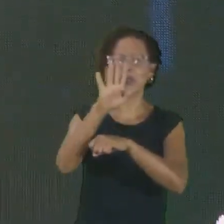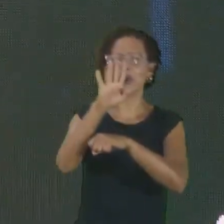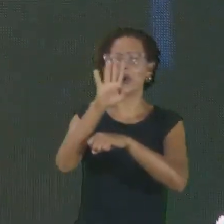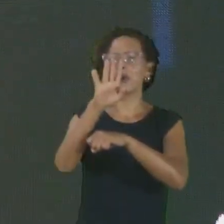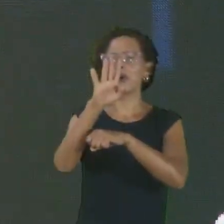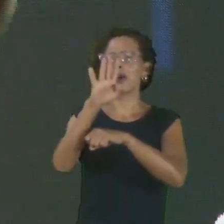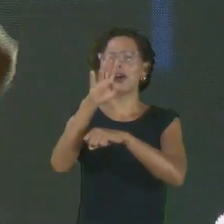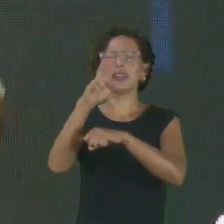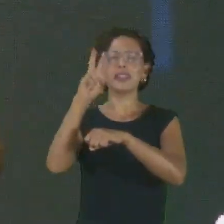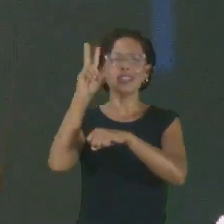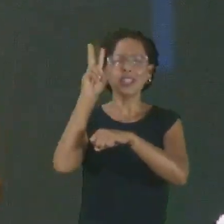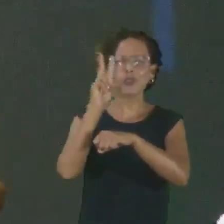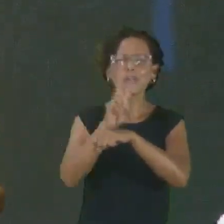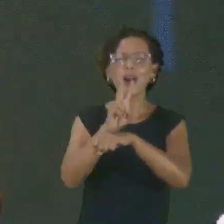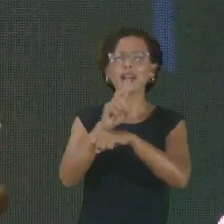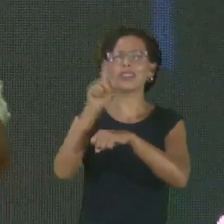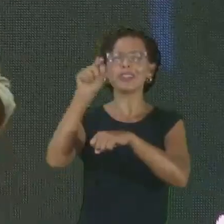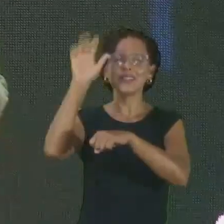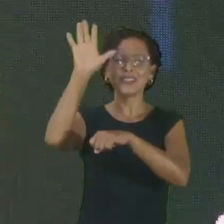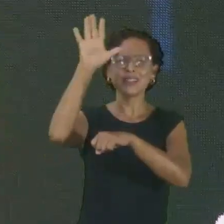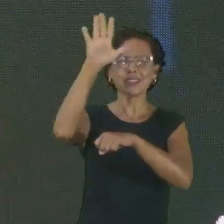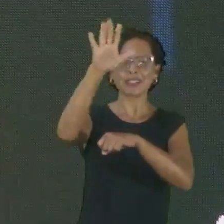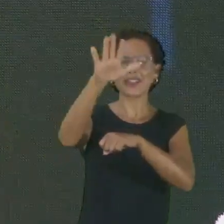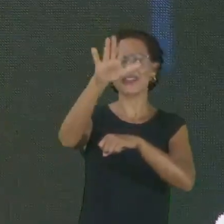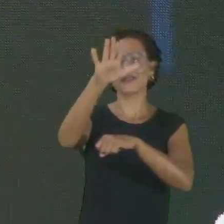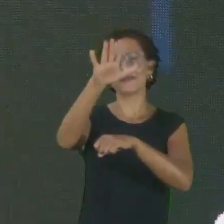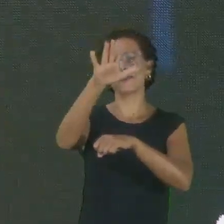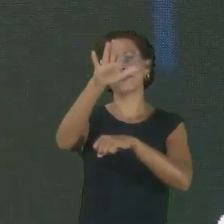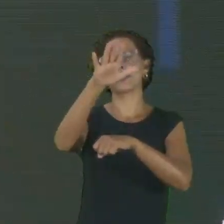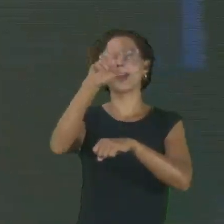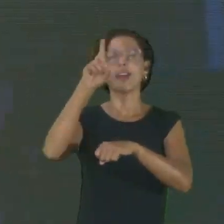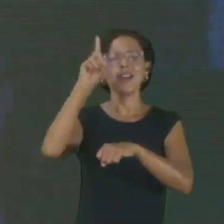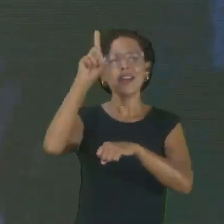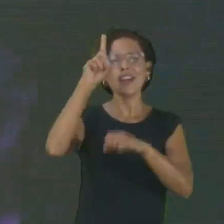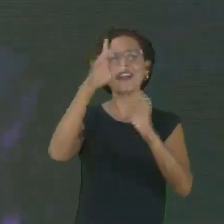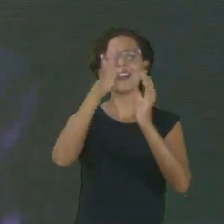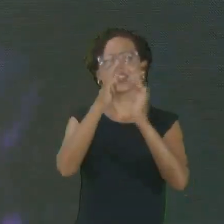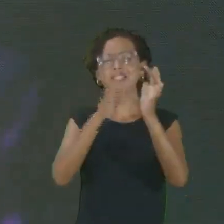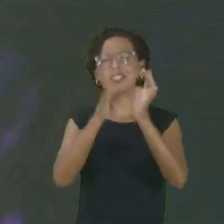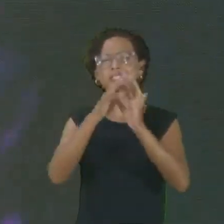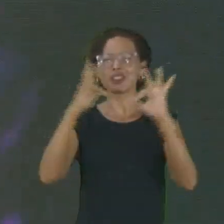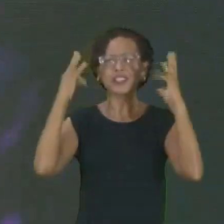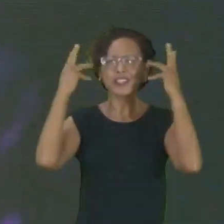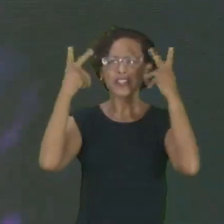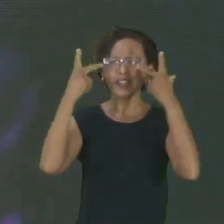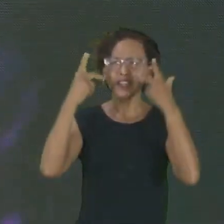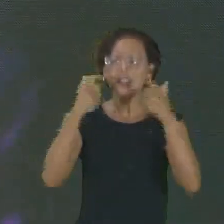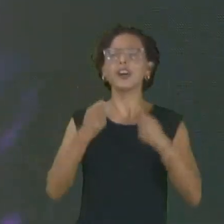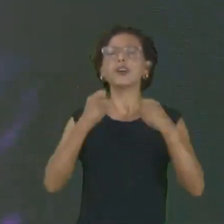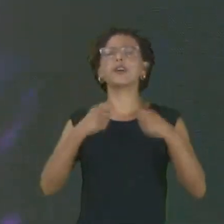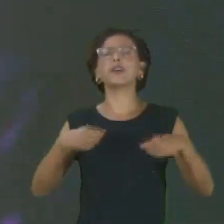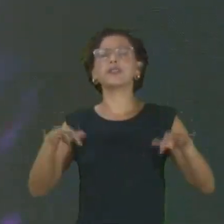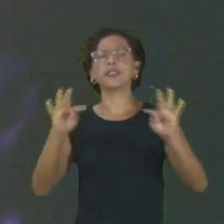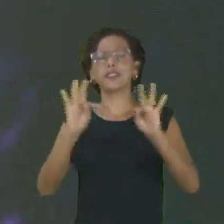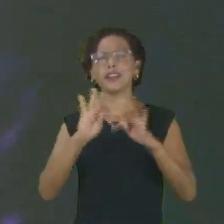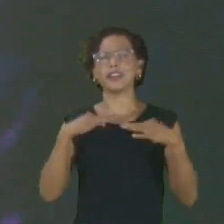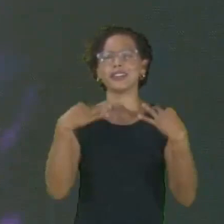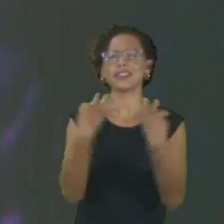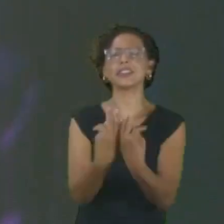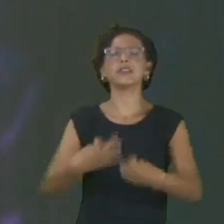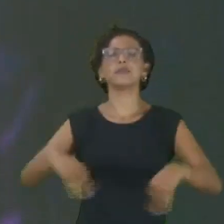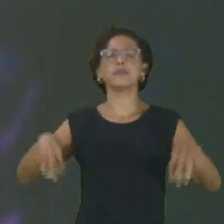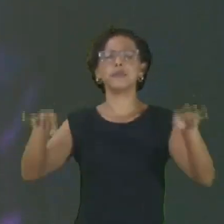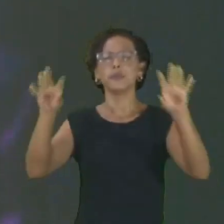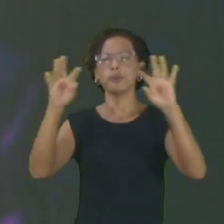que te guarda, é Ele que está com as mãos estendidas sobre você. Ele é o leão da tribo de Judá. Jesus,